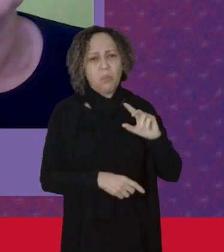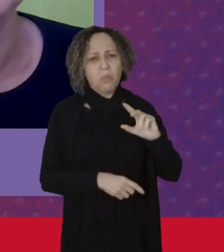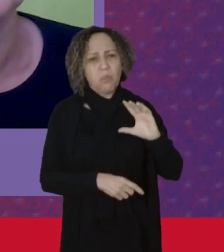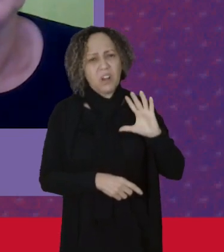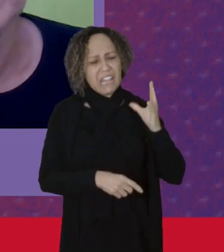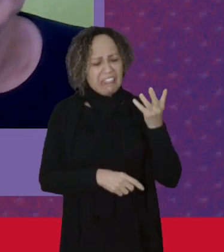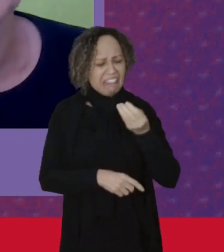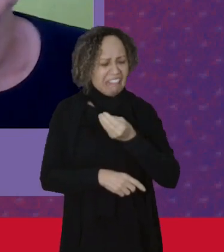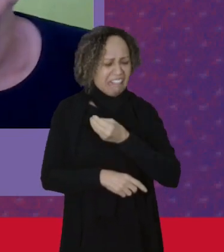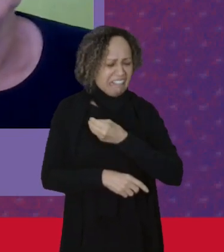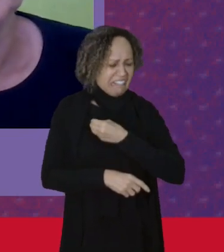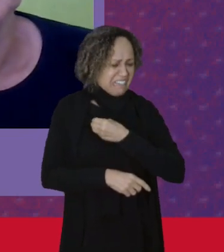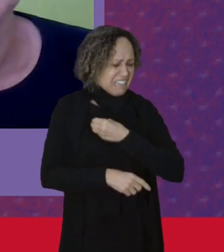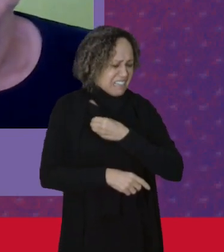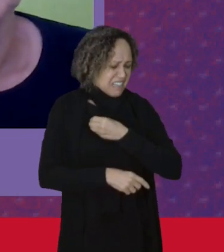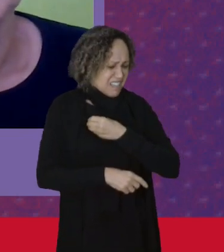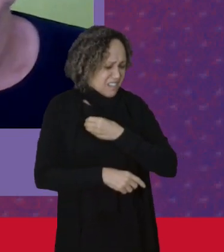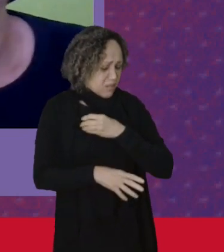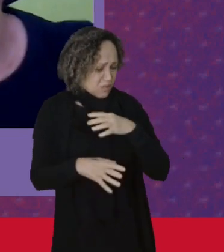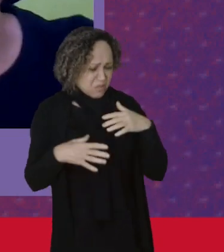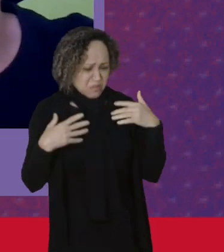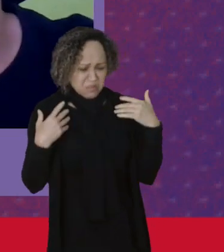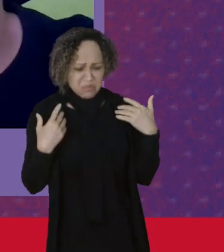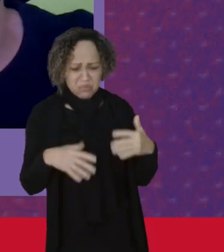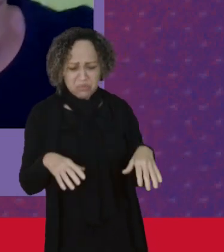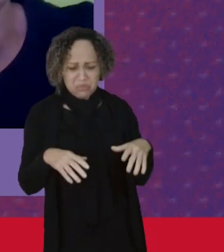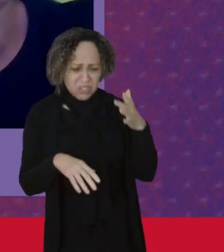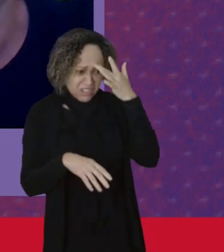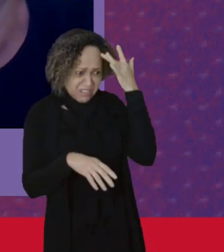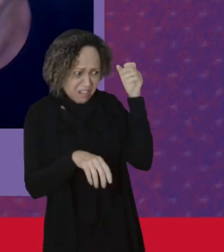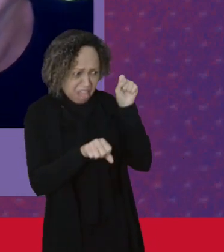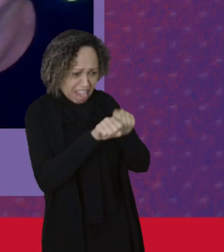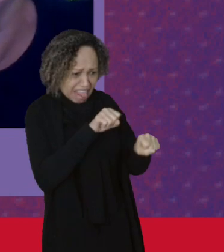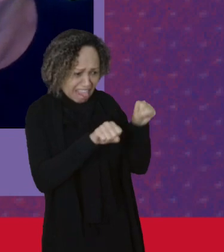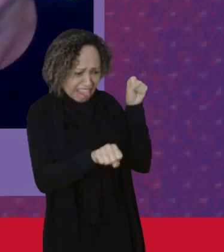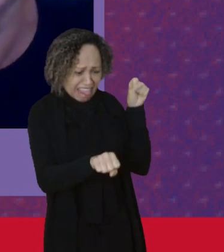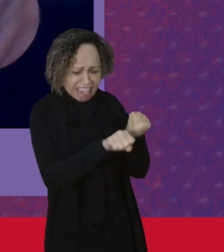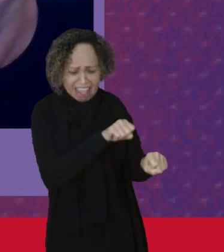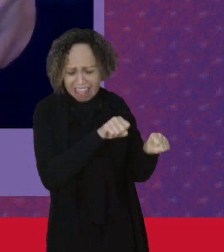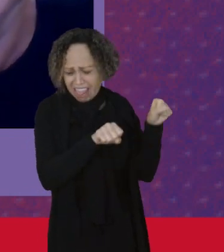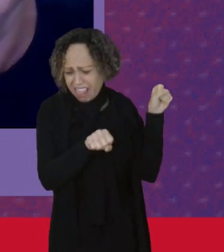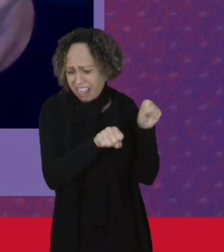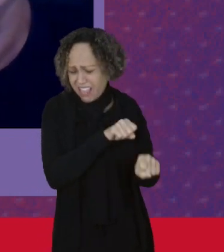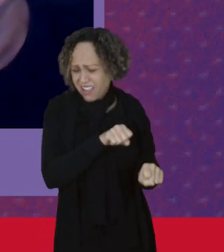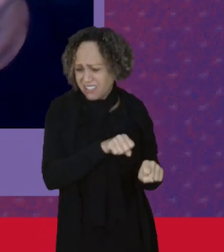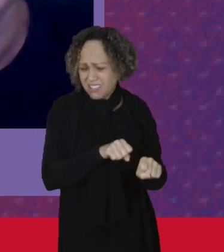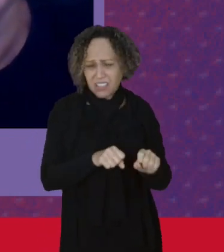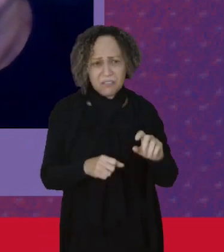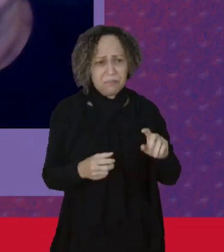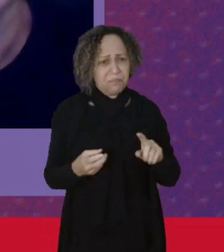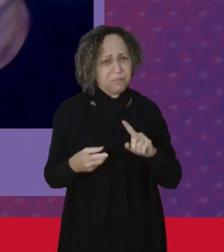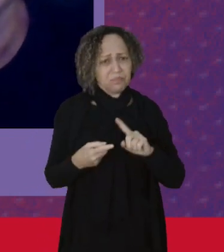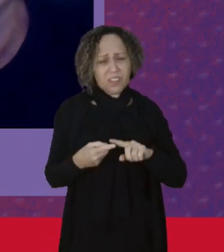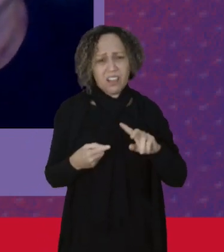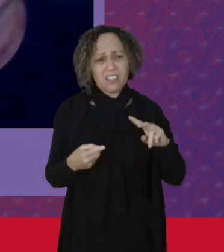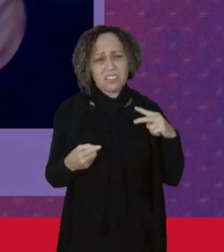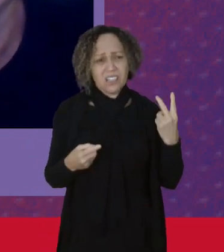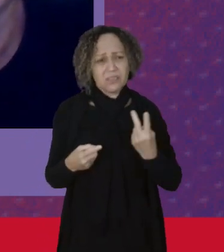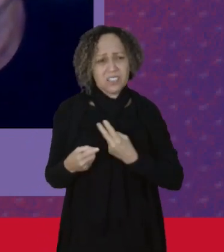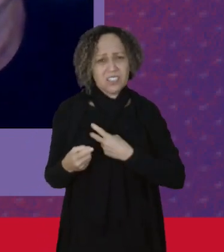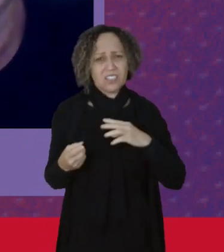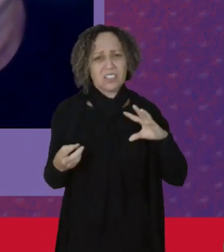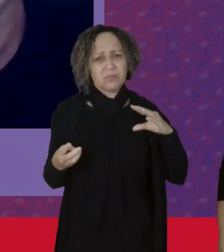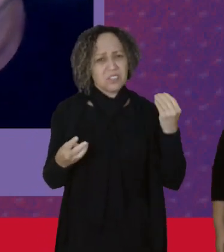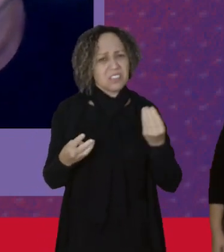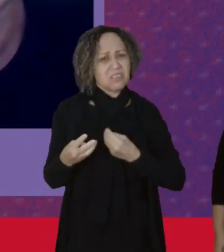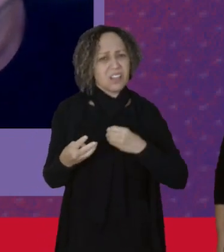assim de crueldade que são com requintes de crueldade, né? Os assassinatos de travestis transexuais têm requintes de crueldade, de